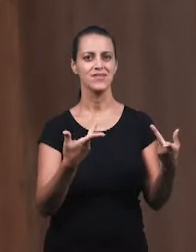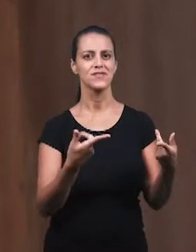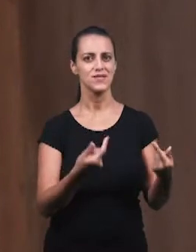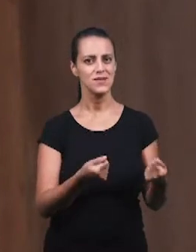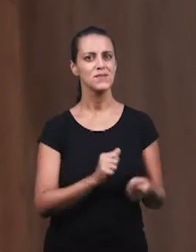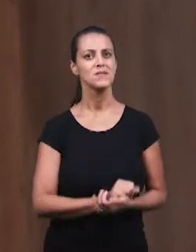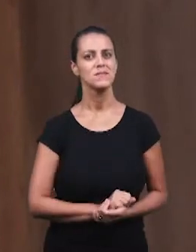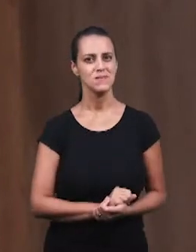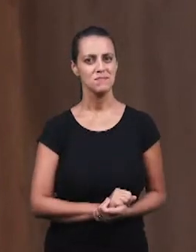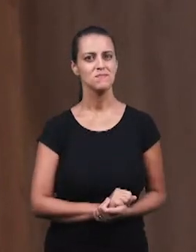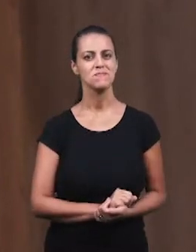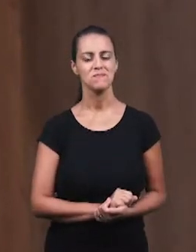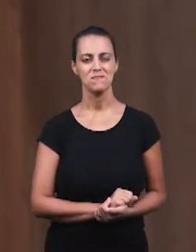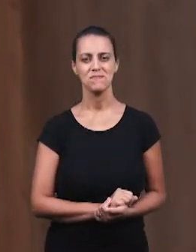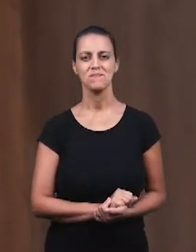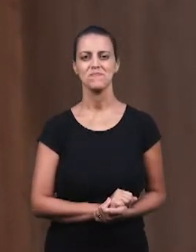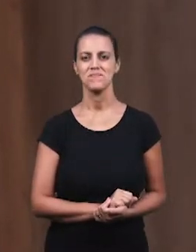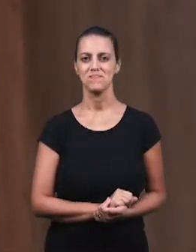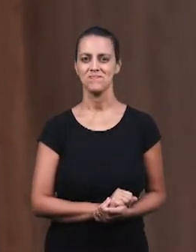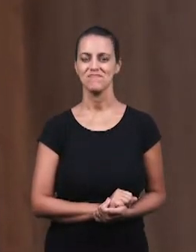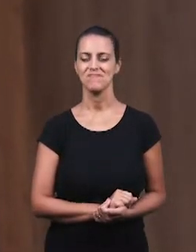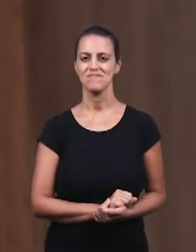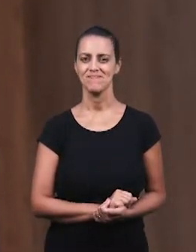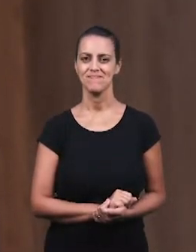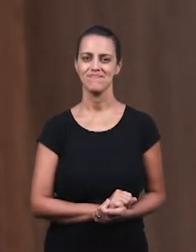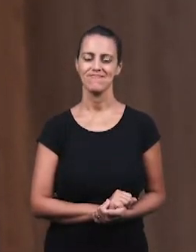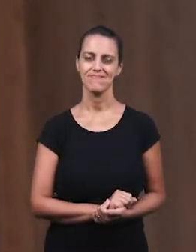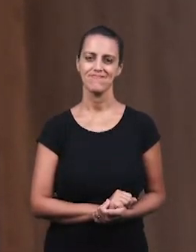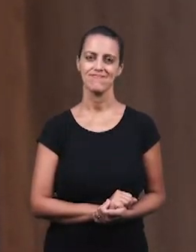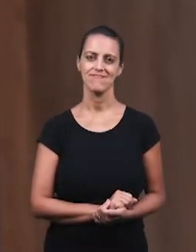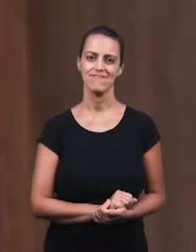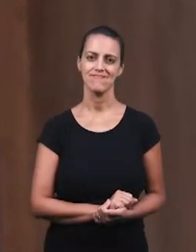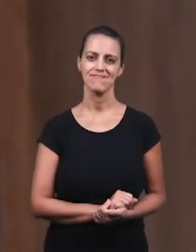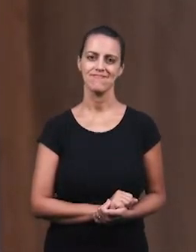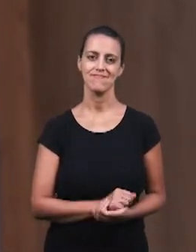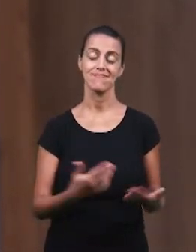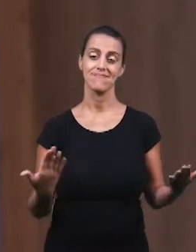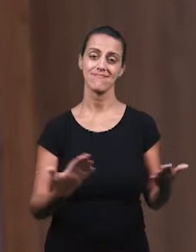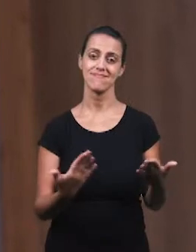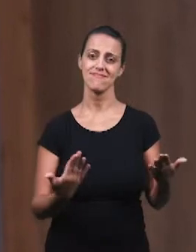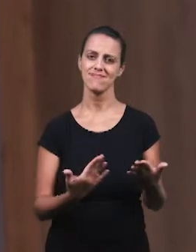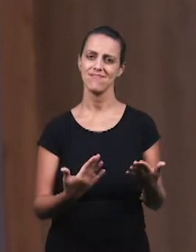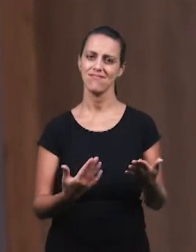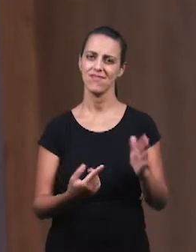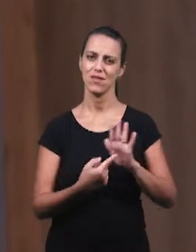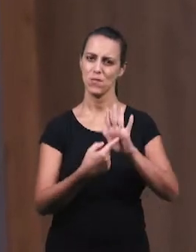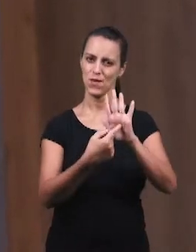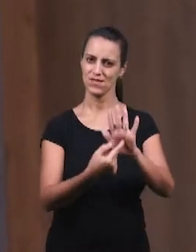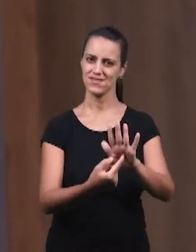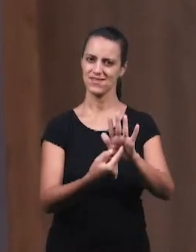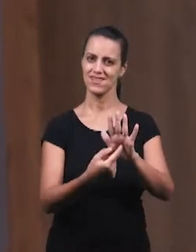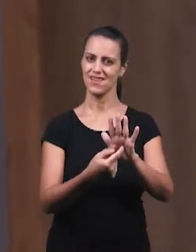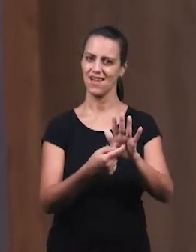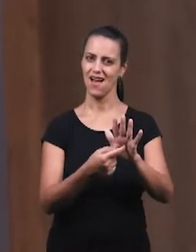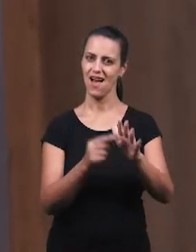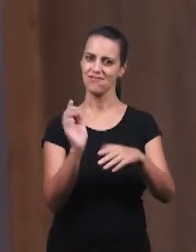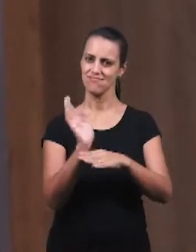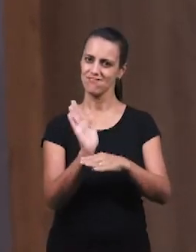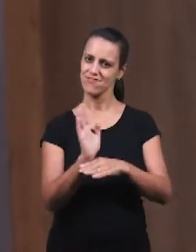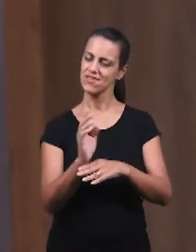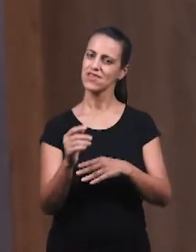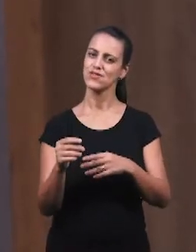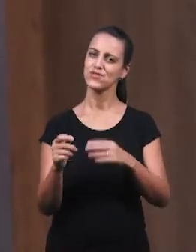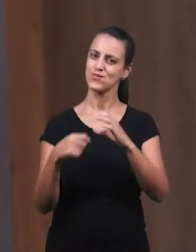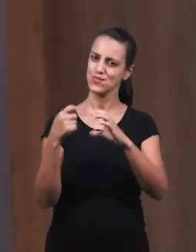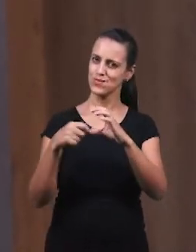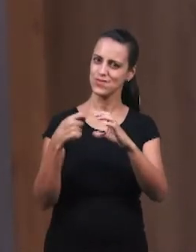muito maravilhosa, muito farta de respostas. Vamos então a ouvir os nossos irmãos falando, as nossas irmãs